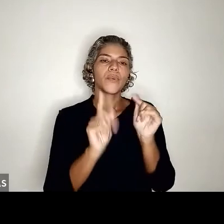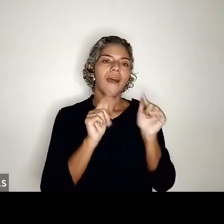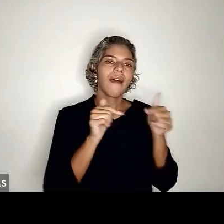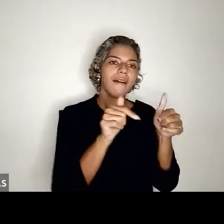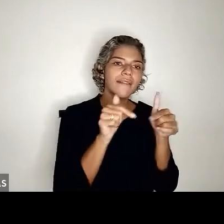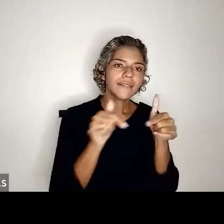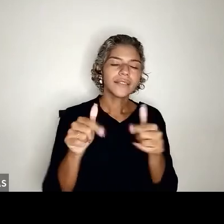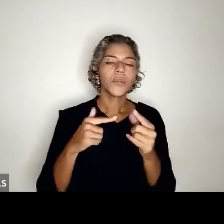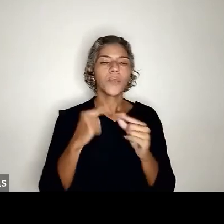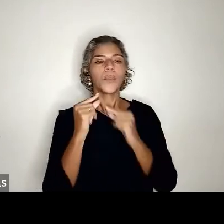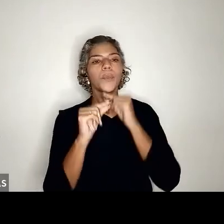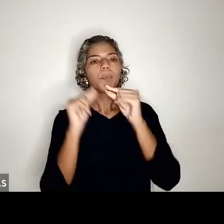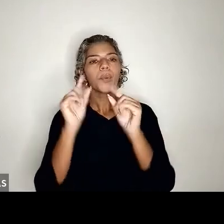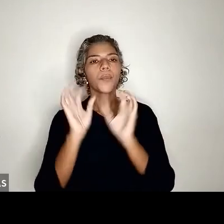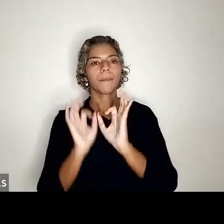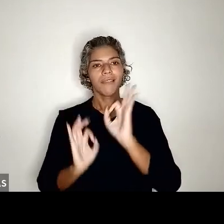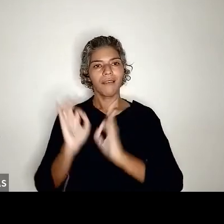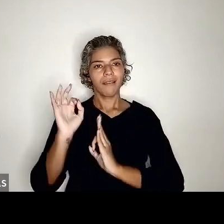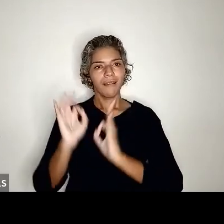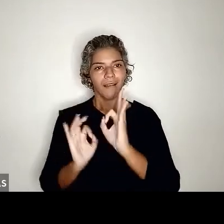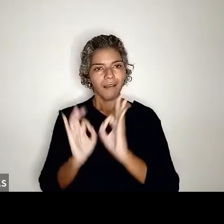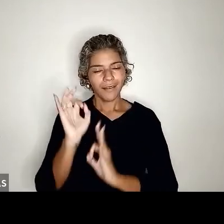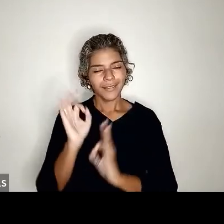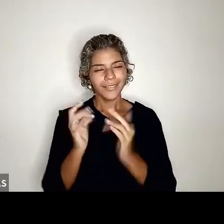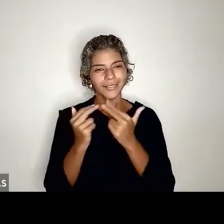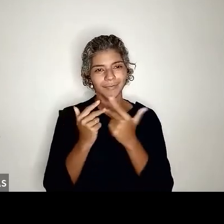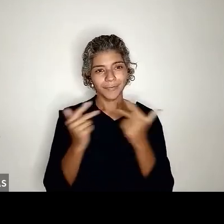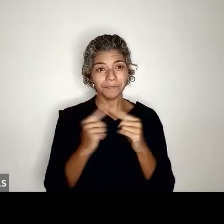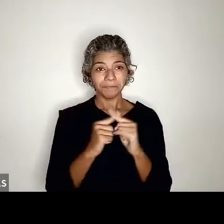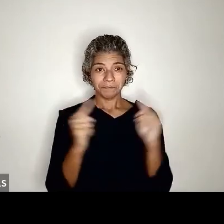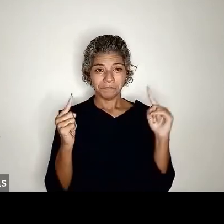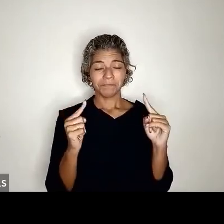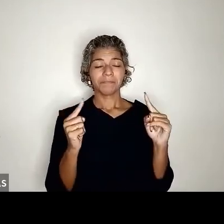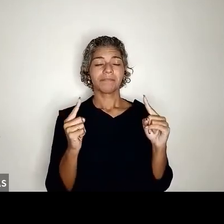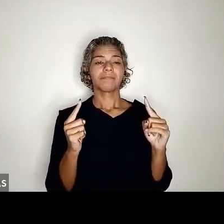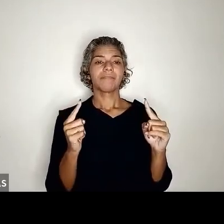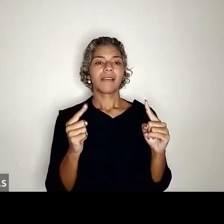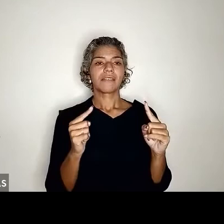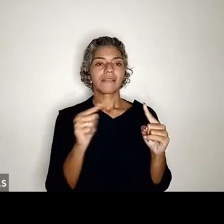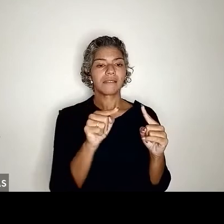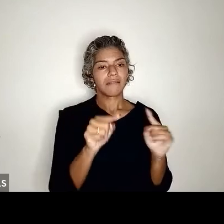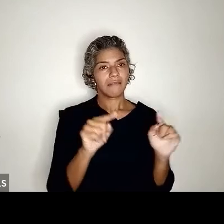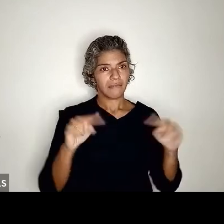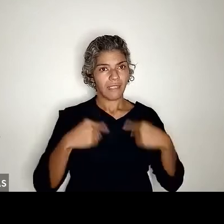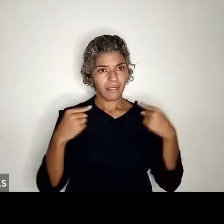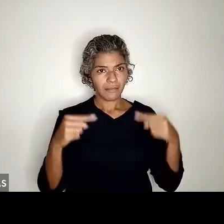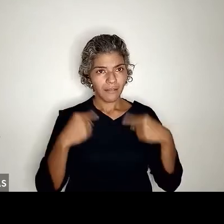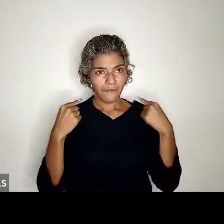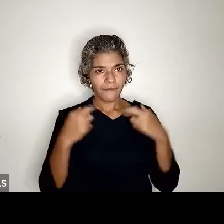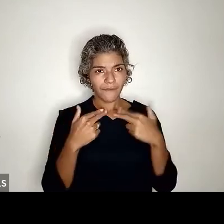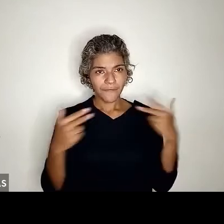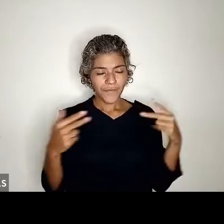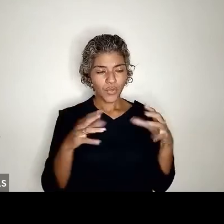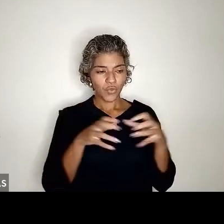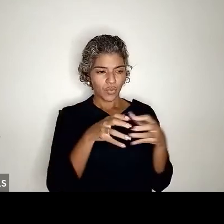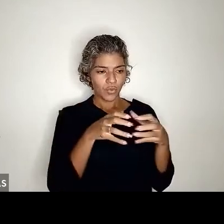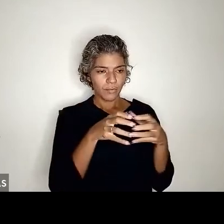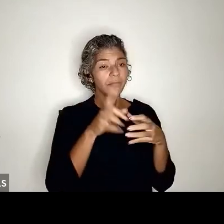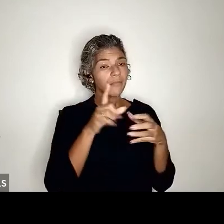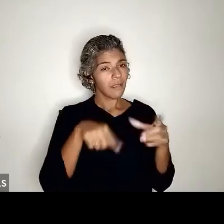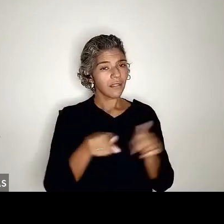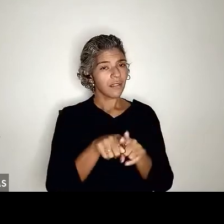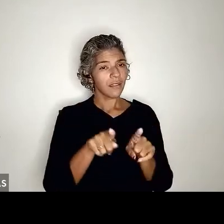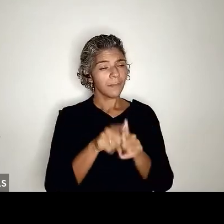que tem nos instigado aqui, né, diariamente, mas assim, esses desafios passam, por exemplo, por essa questão mesmo da permanência, né, no